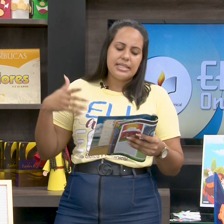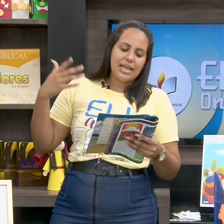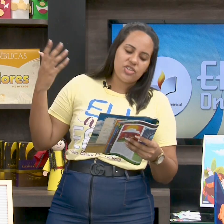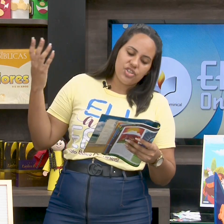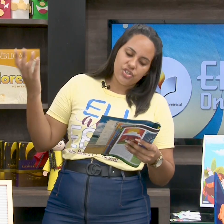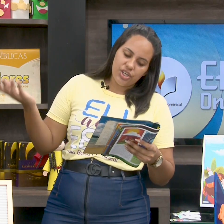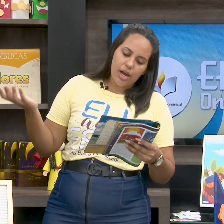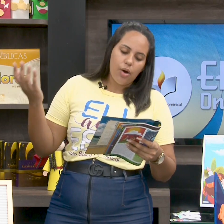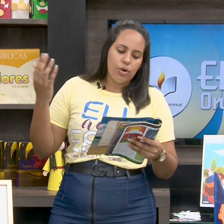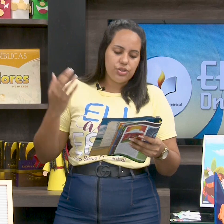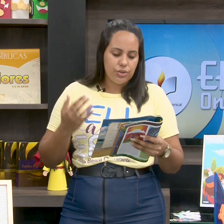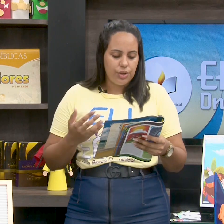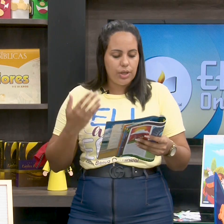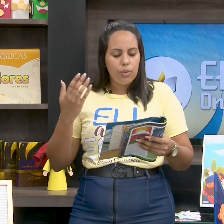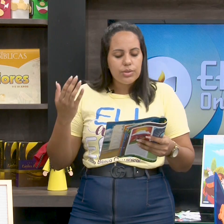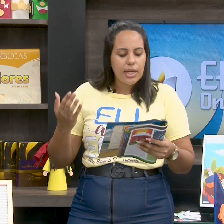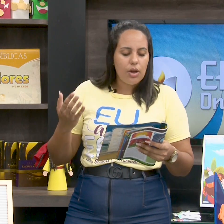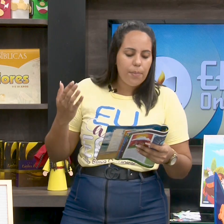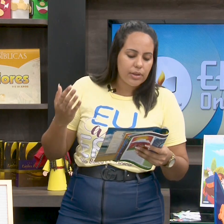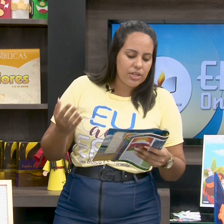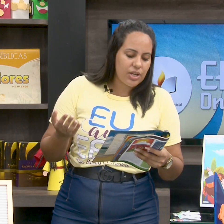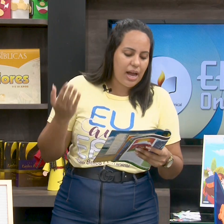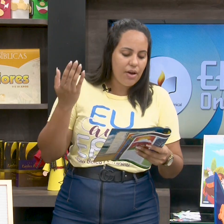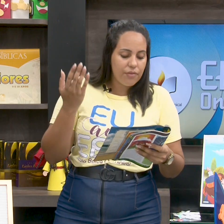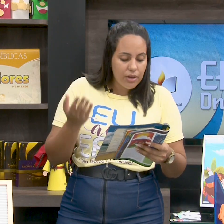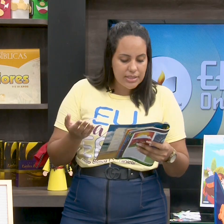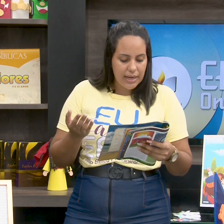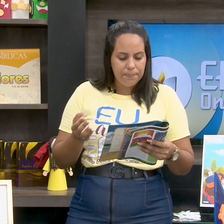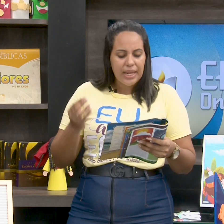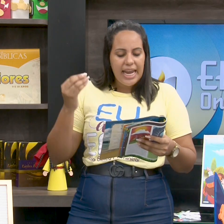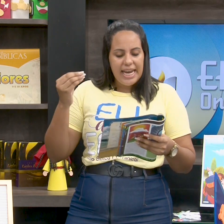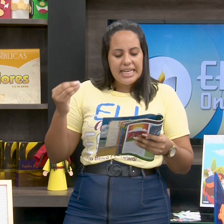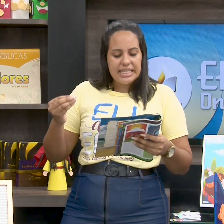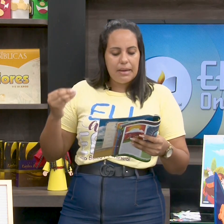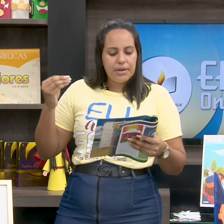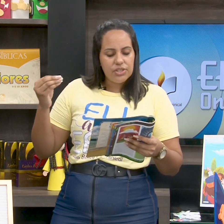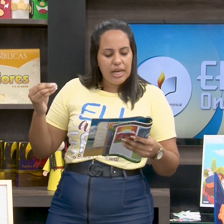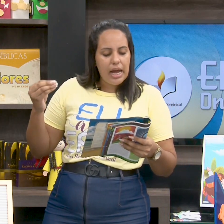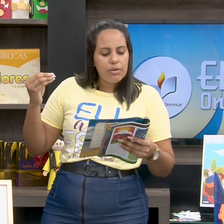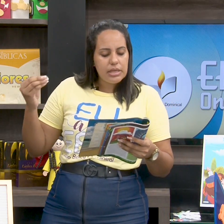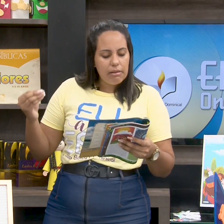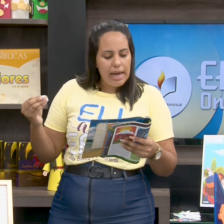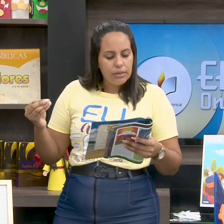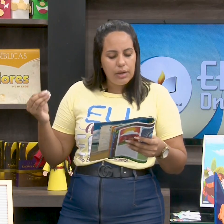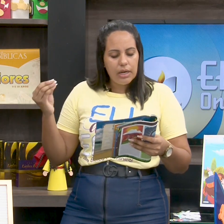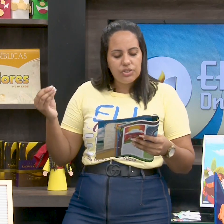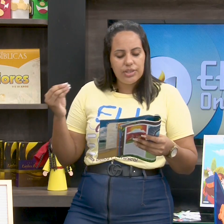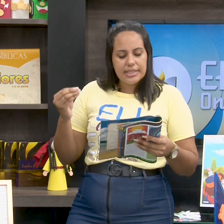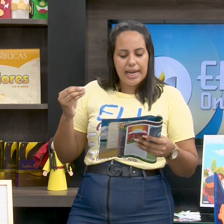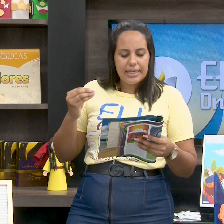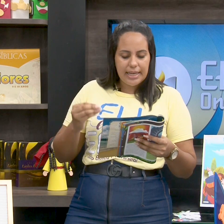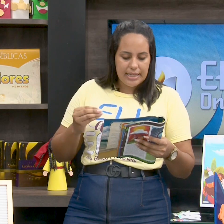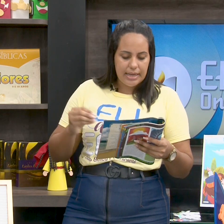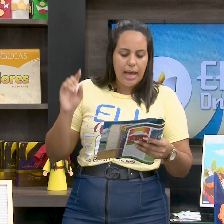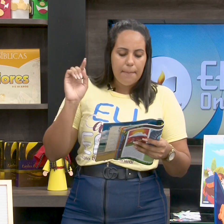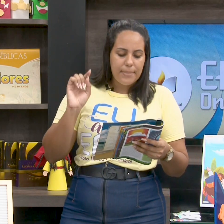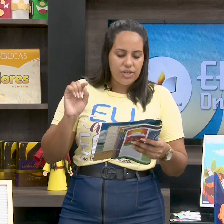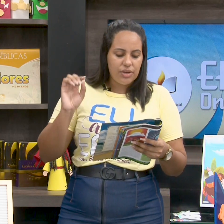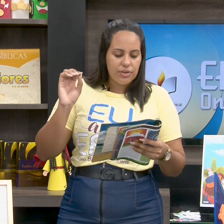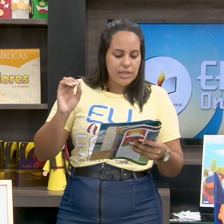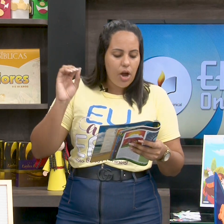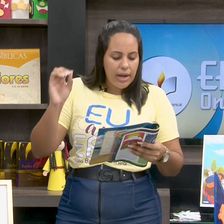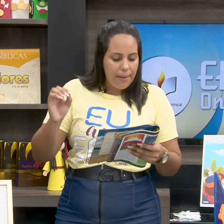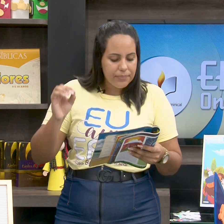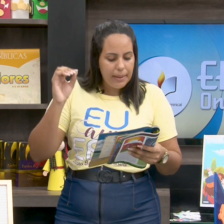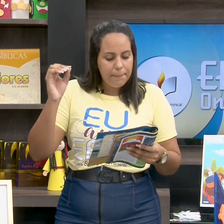dele. Seja de dia ou de noite, o Senhor protegerá você. Ele sempre estará ao seu lado antes de sair de casa.